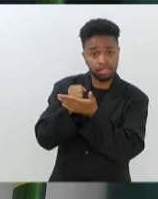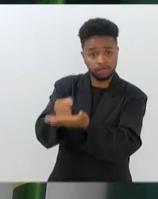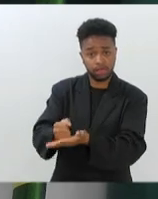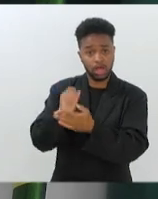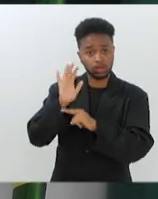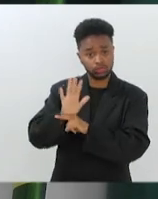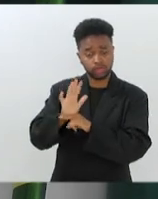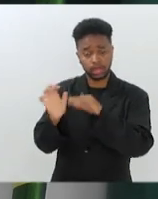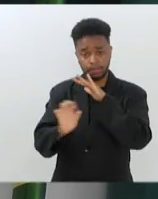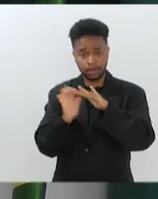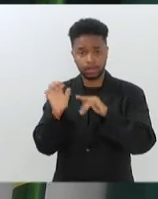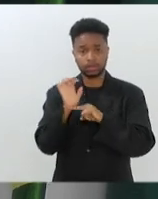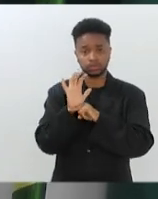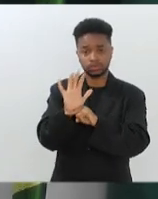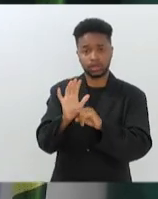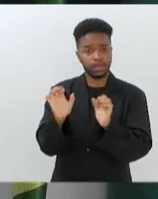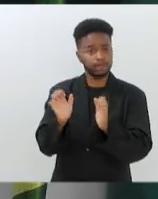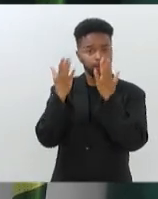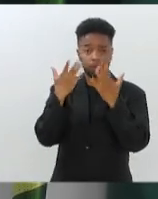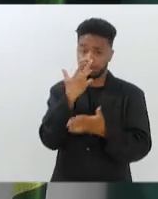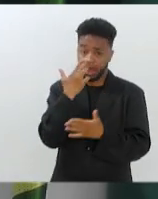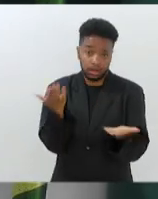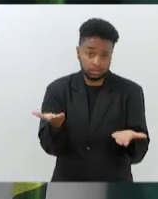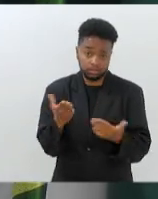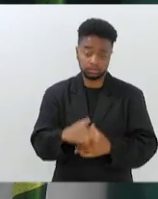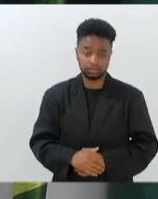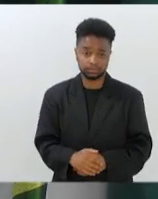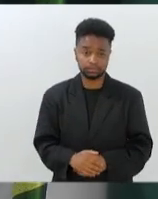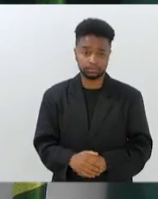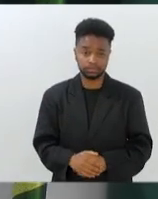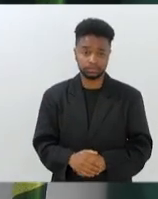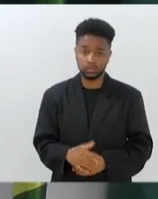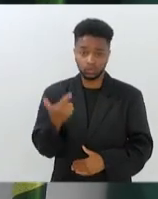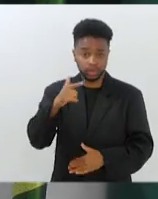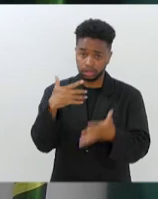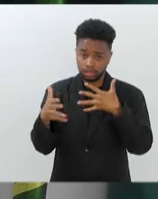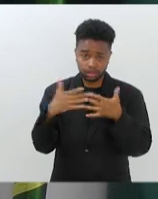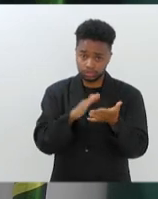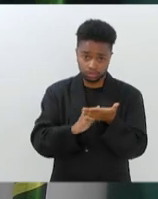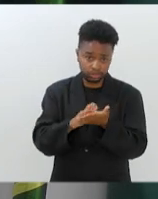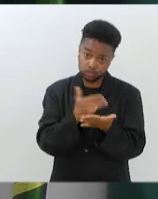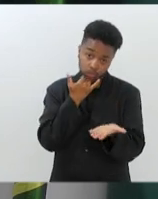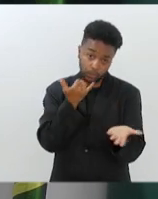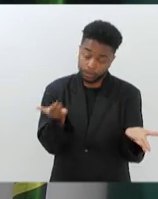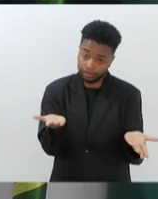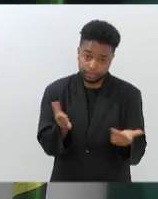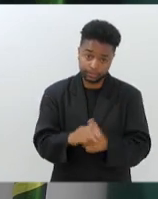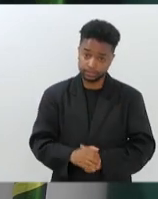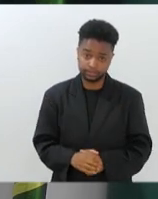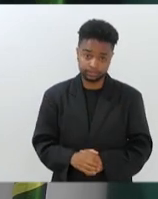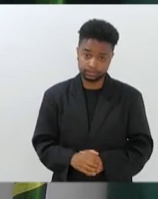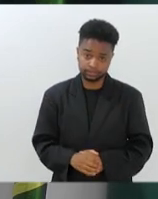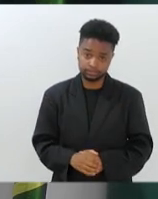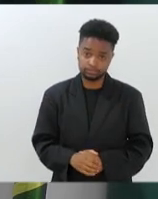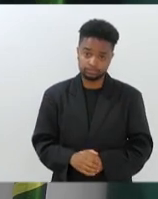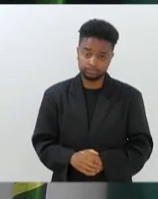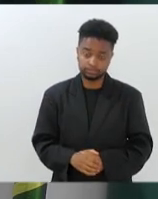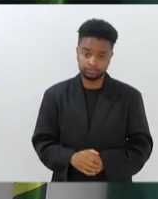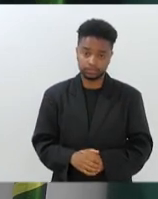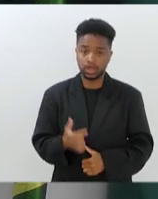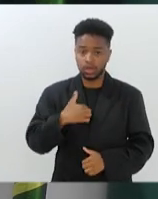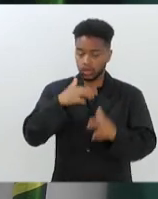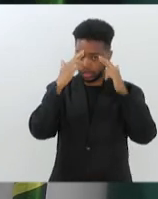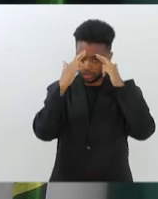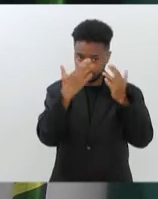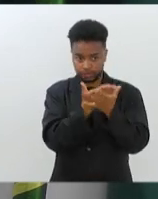um evento é o que tá tando entender aqui pô transparência zero mecado com todo o respeito a